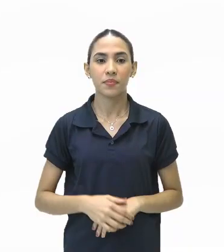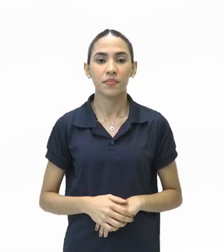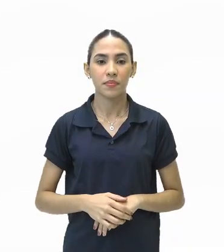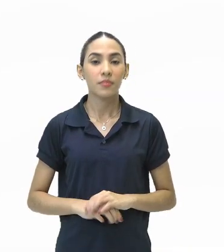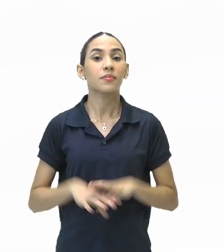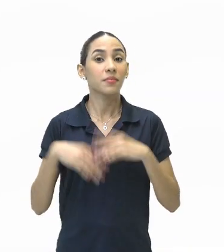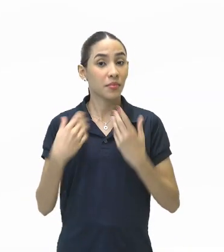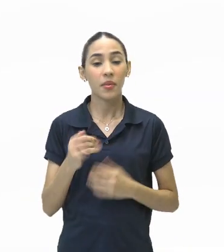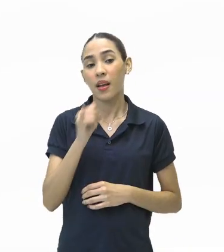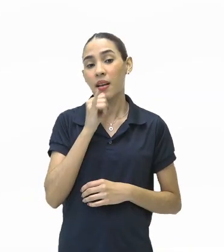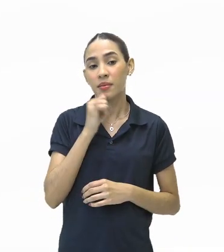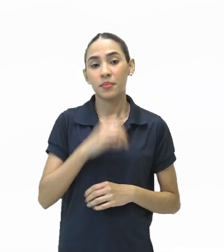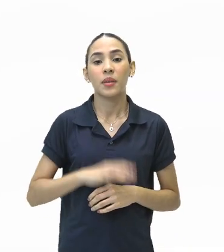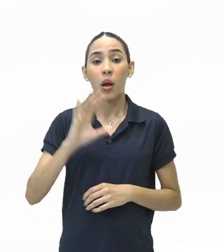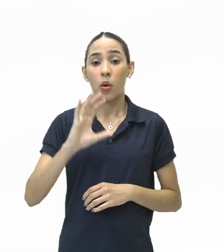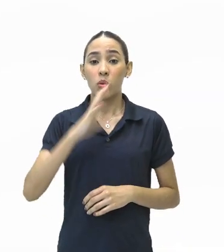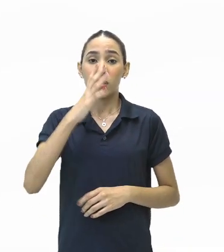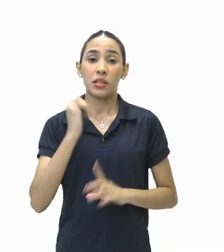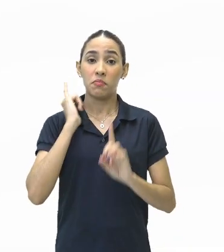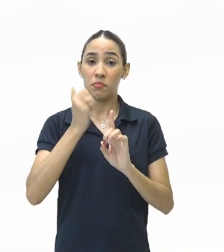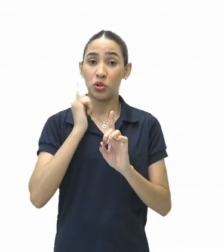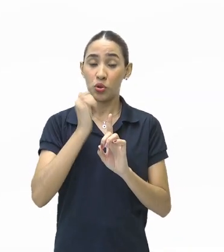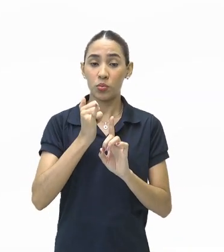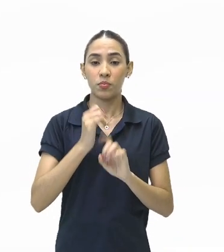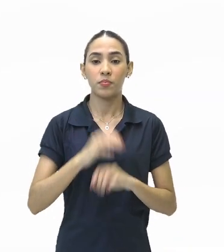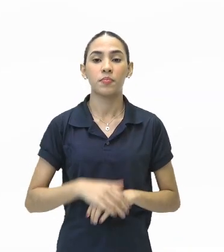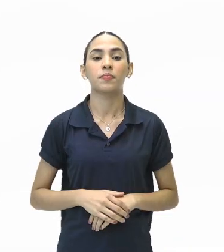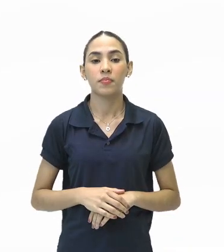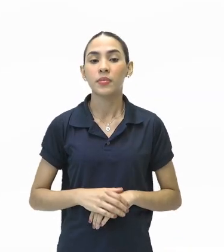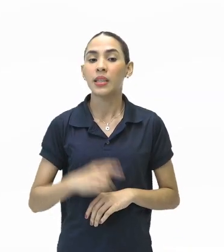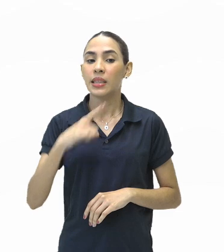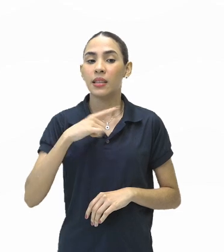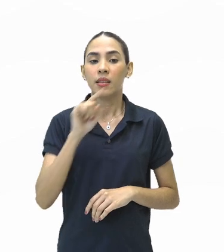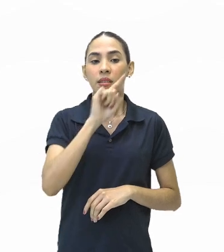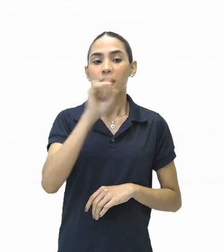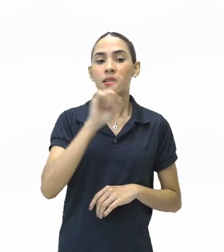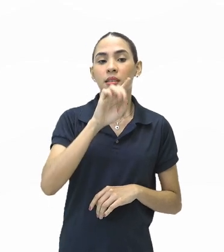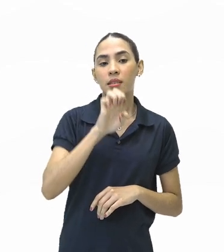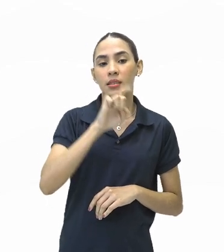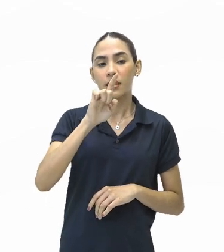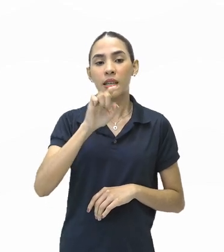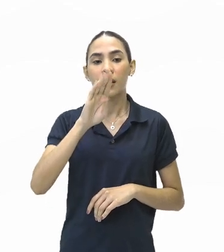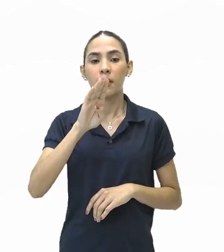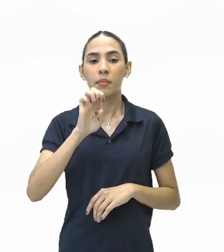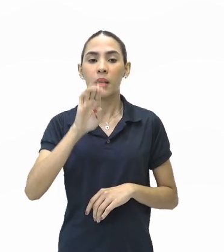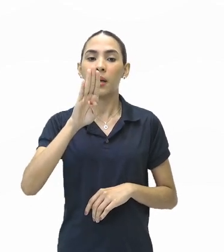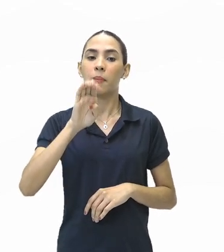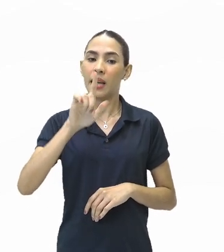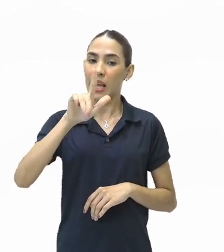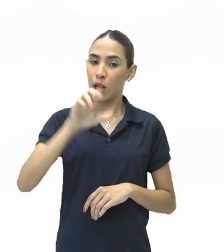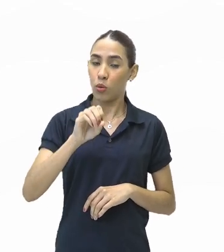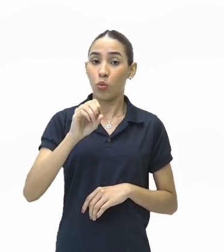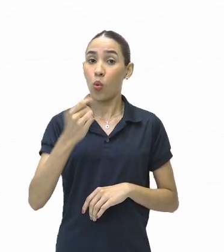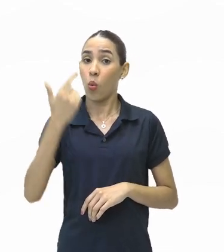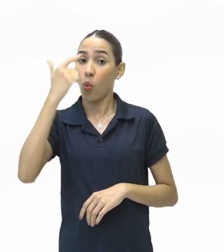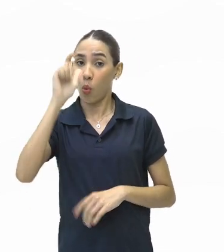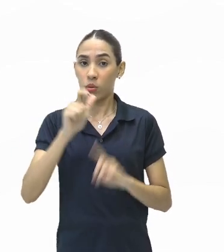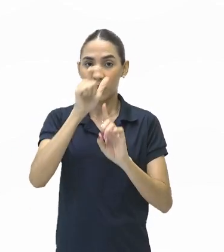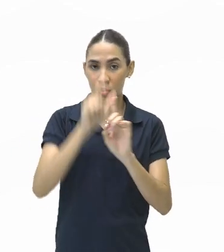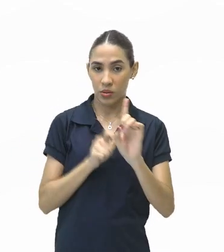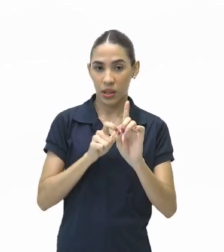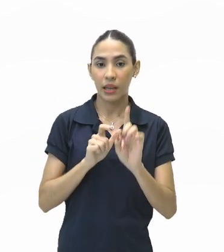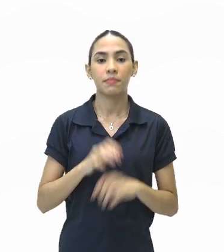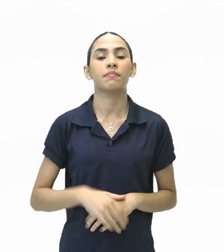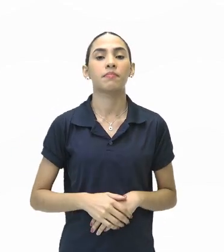Então, vamos lá, olha só, acontecimentos que mexem com essa história, né? Aí nós temos o Zé Bebelo, né, que é um outro personagem.